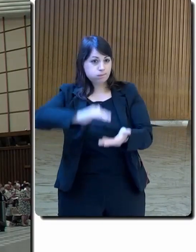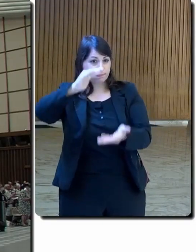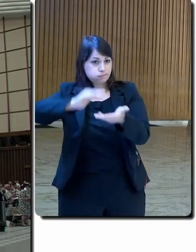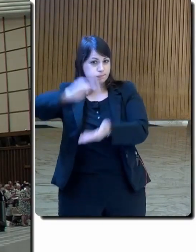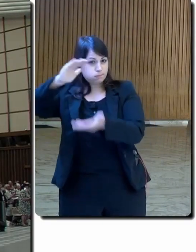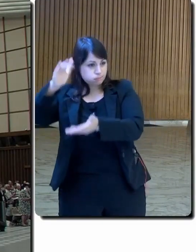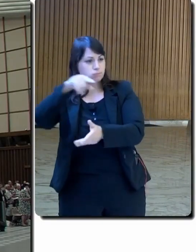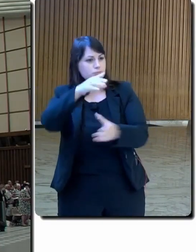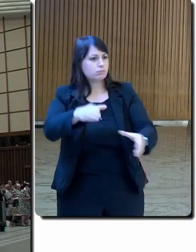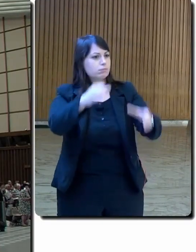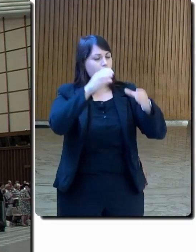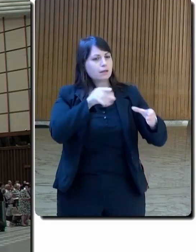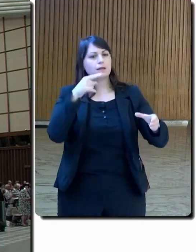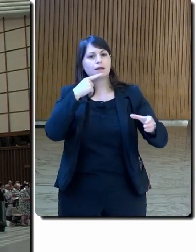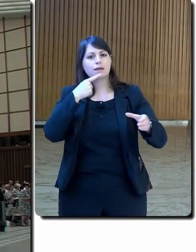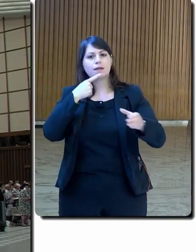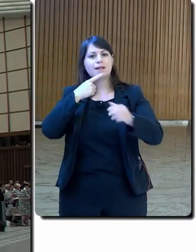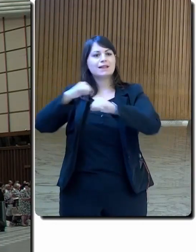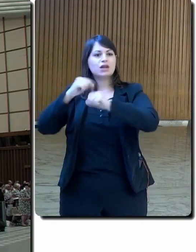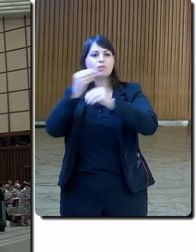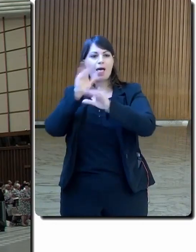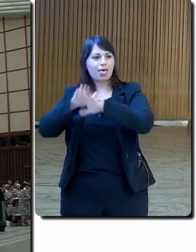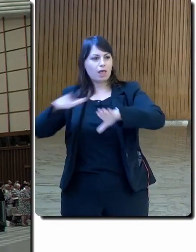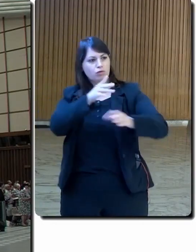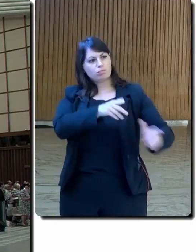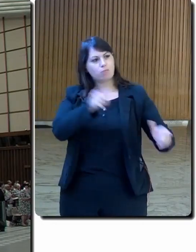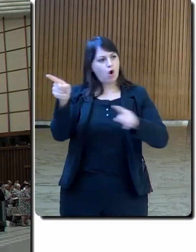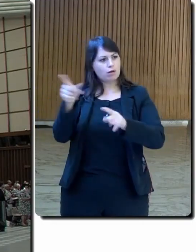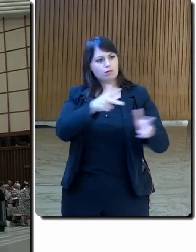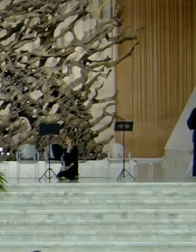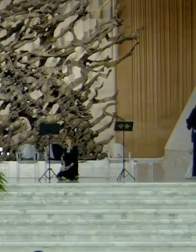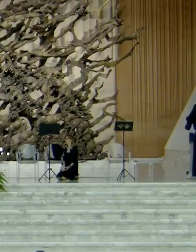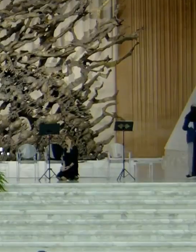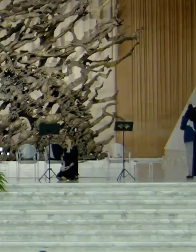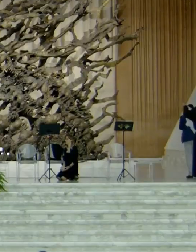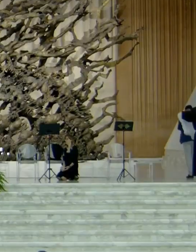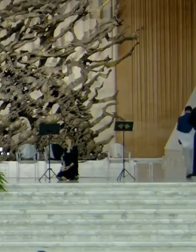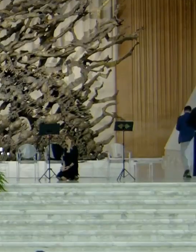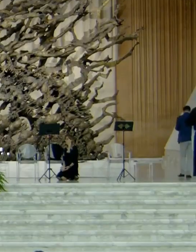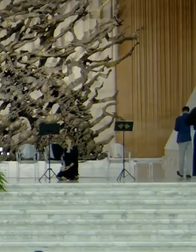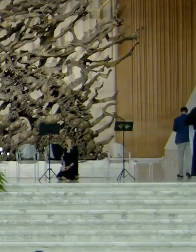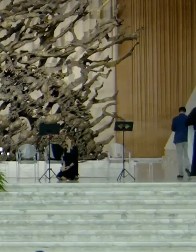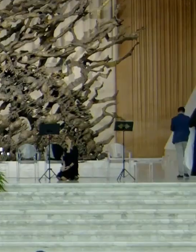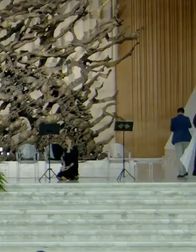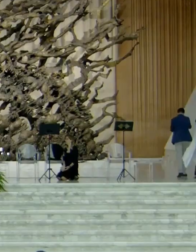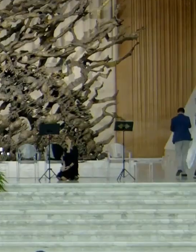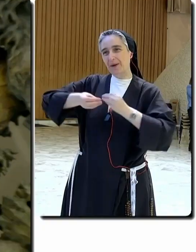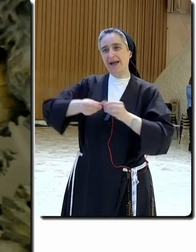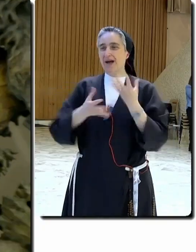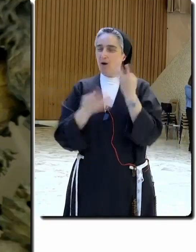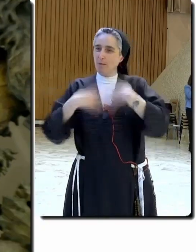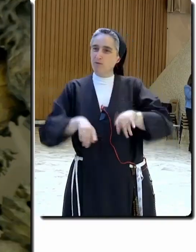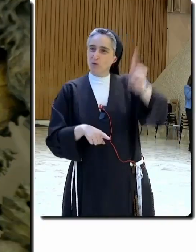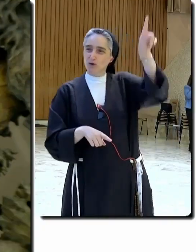milhares de pessoas em volta do Papa e nas dioceses de todo o mundo em ligação digital. 5 dias de celebração e reflexão,